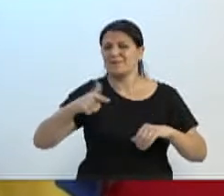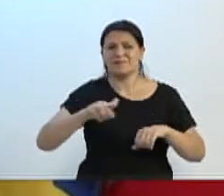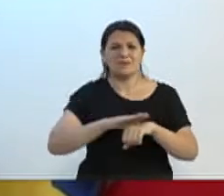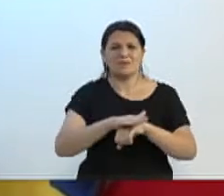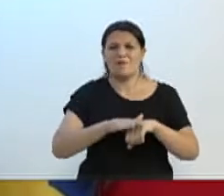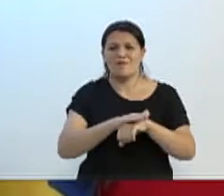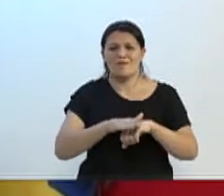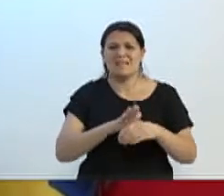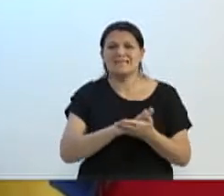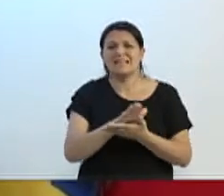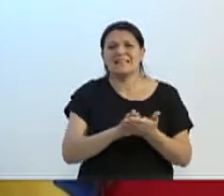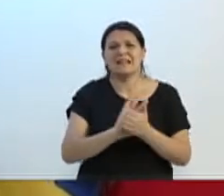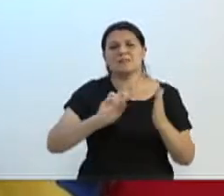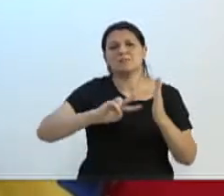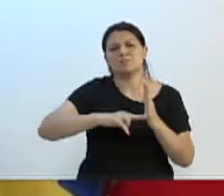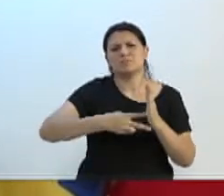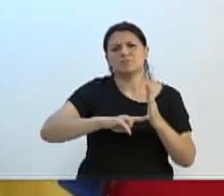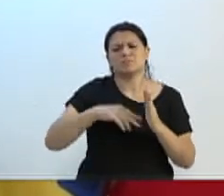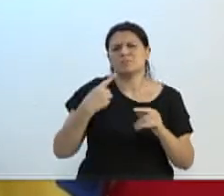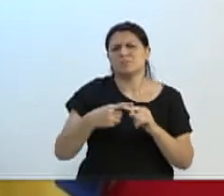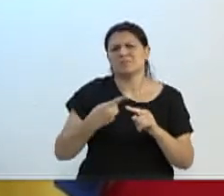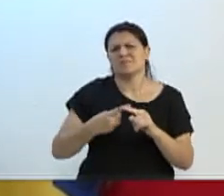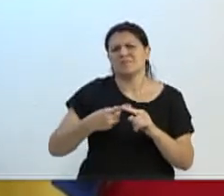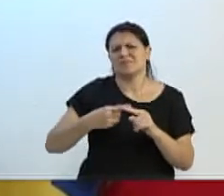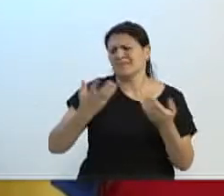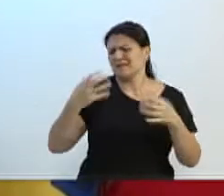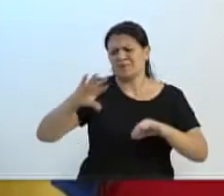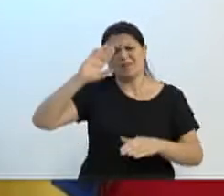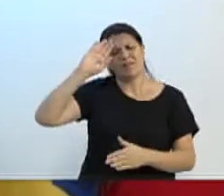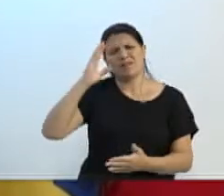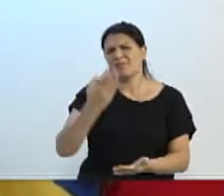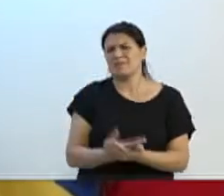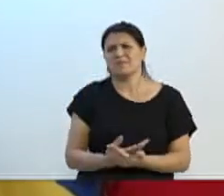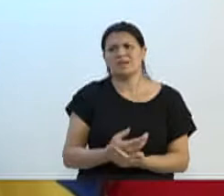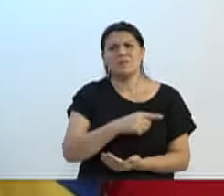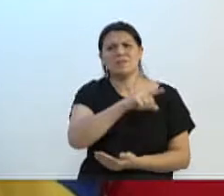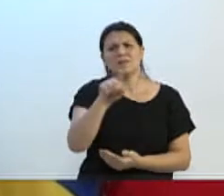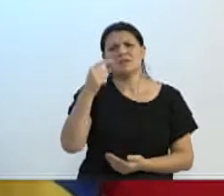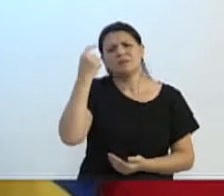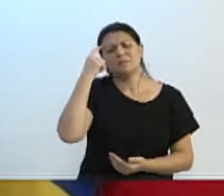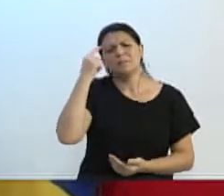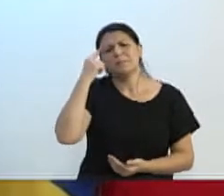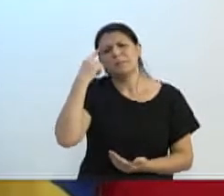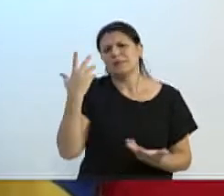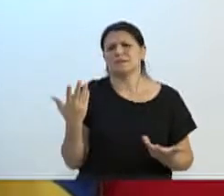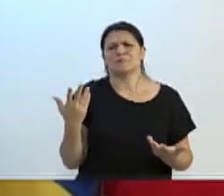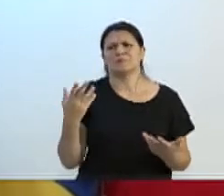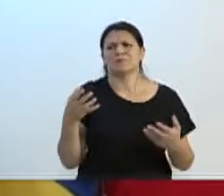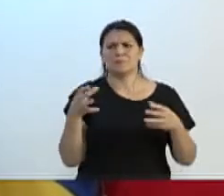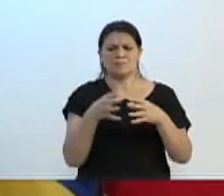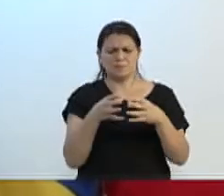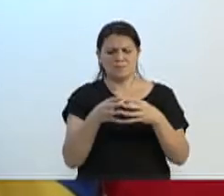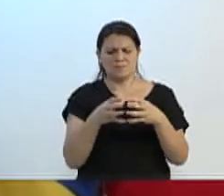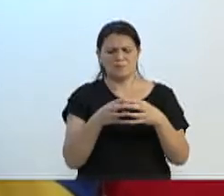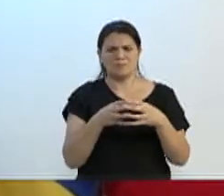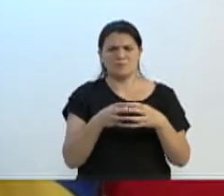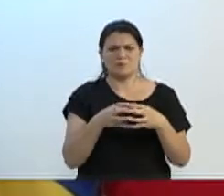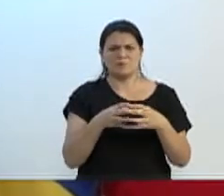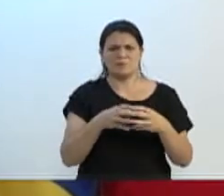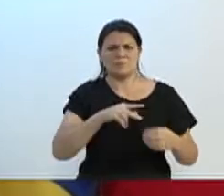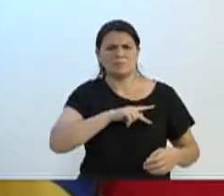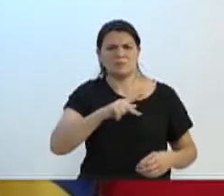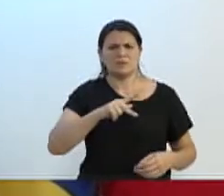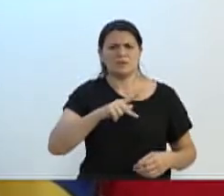Sintraceb, porque não queremos acreditar que vocês tenham o pensamento que a equipe da Presidência da República teve